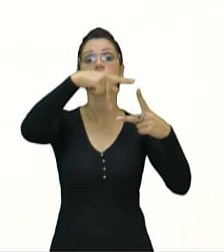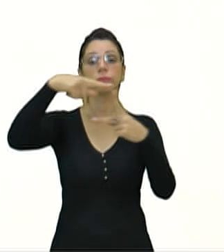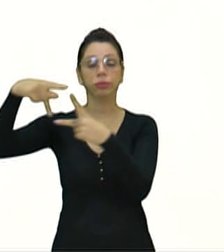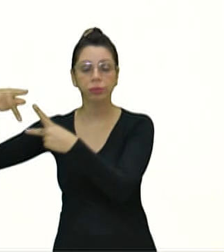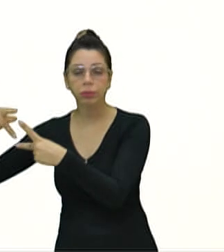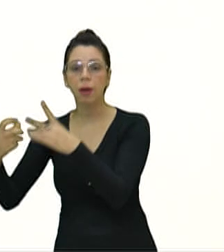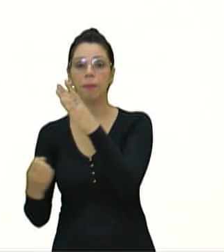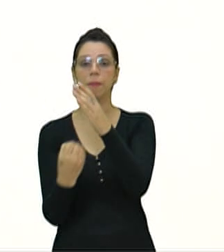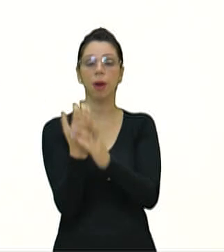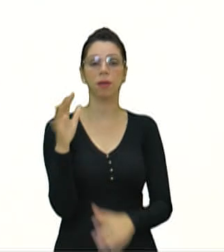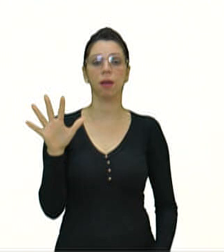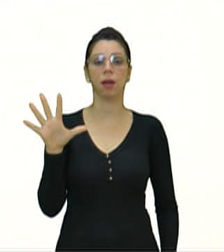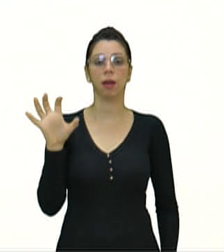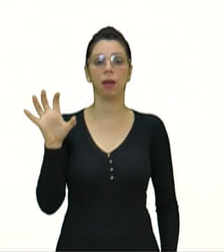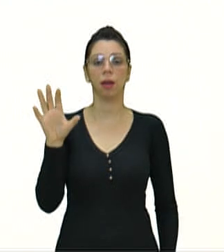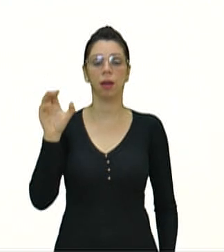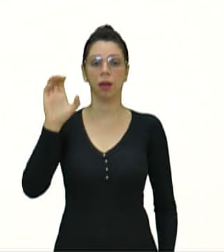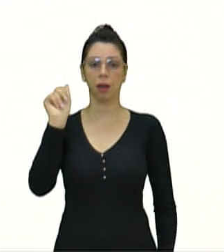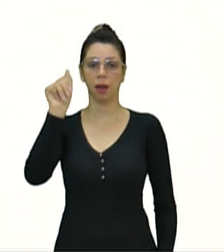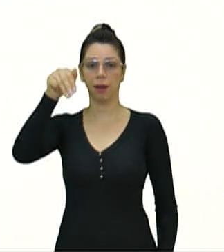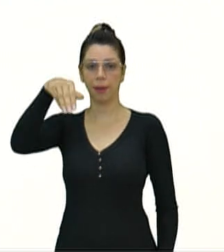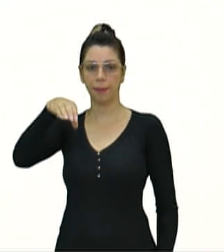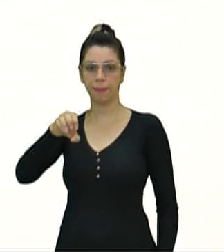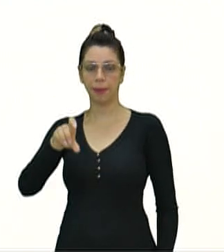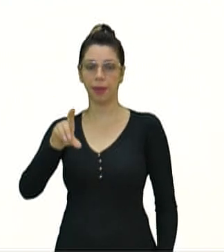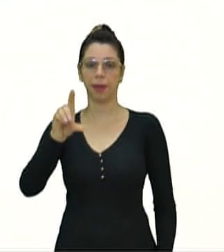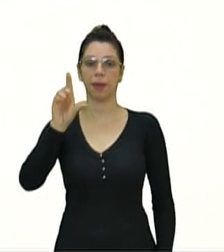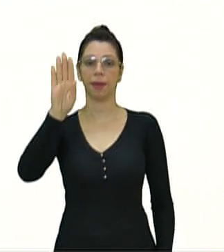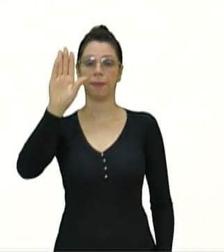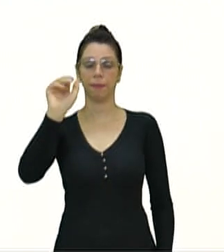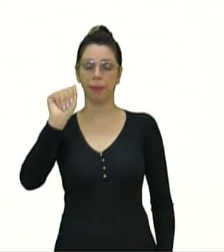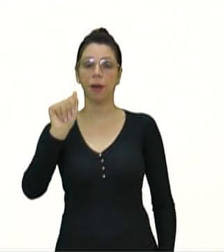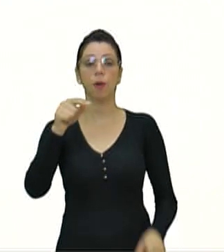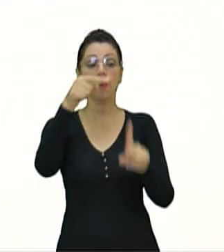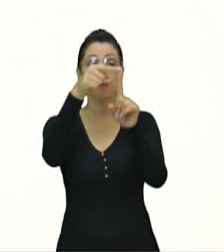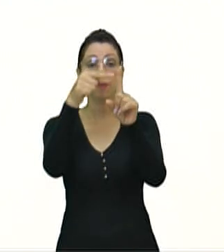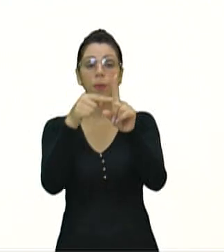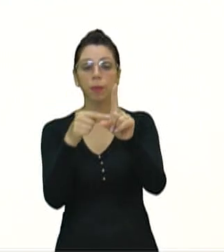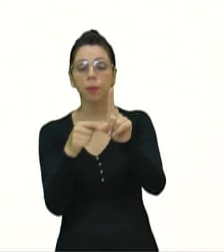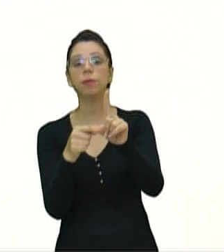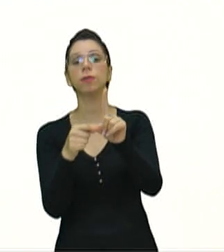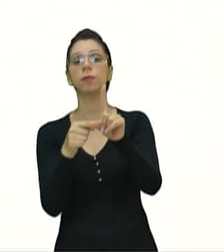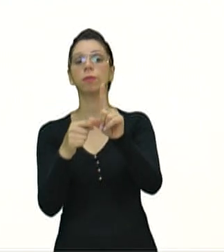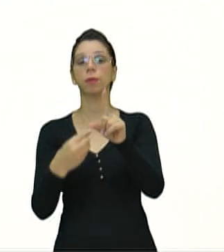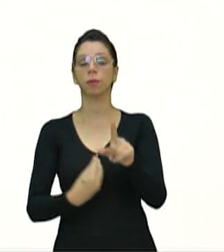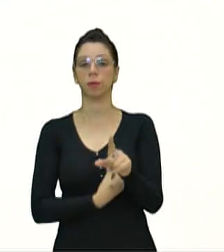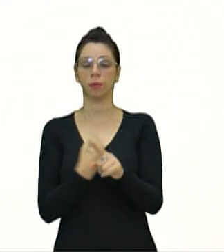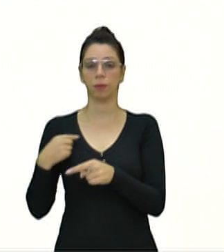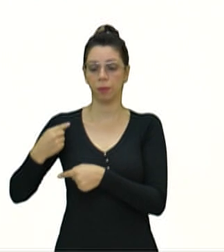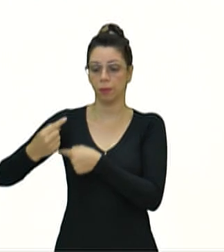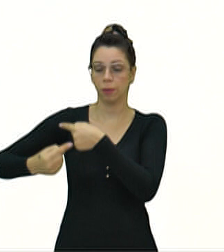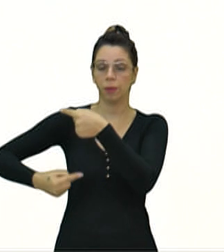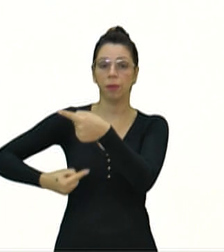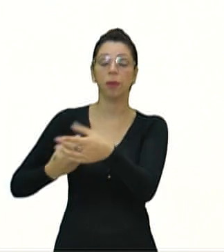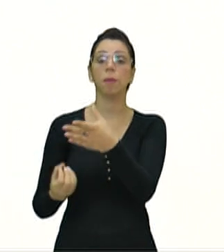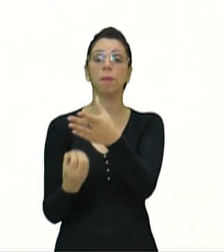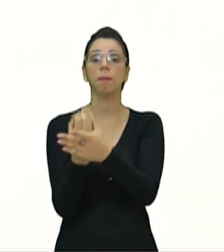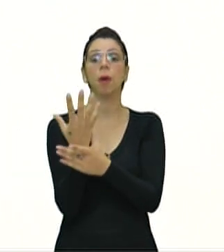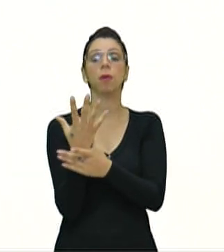faz referência a um tipo de reprodução relacionado a ela. O tipo de reprodução evidenciado nessa tirinha